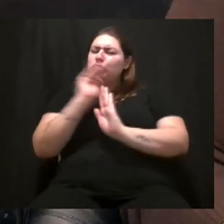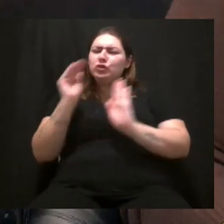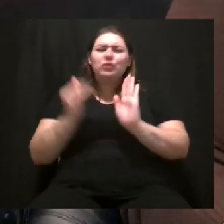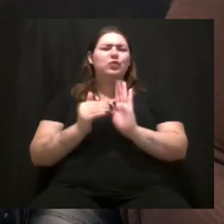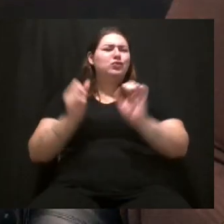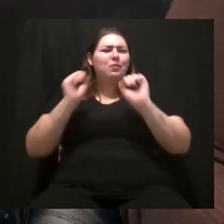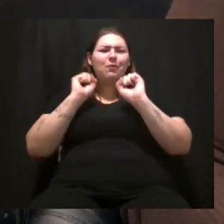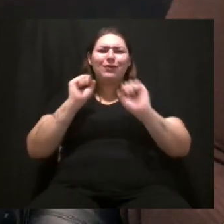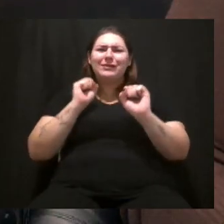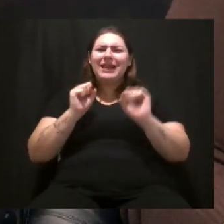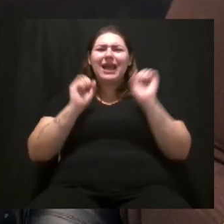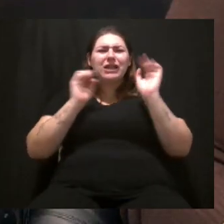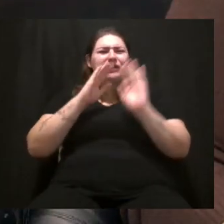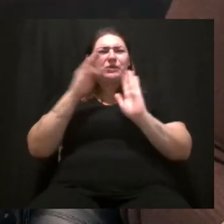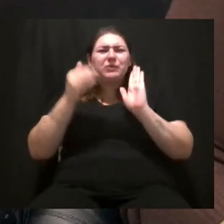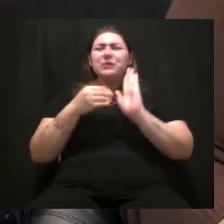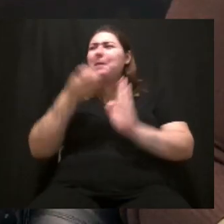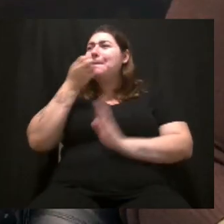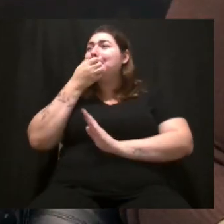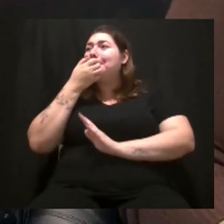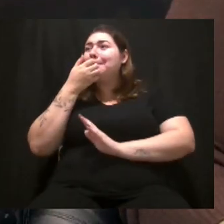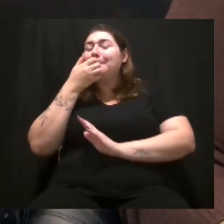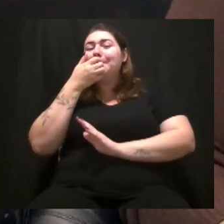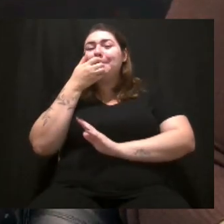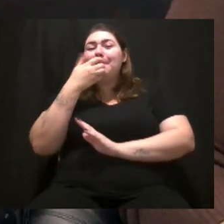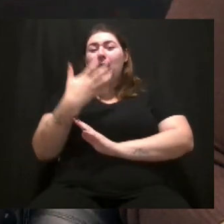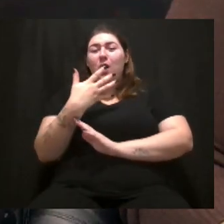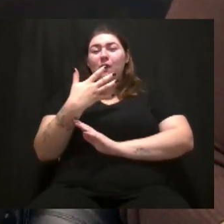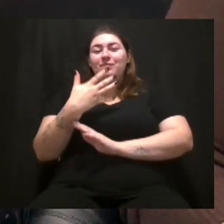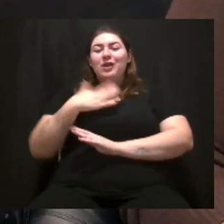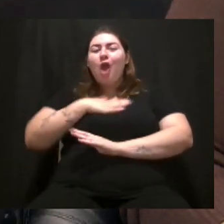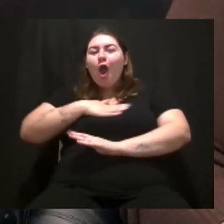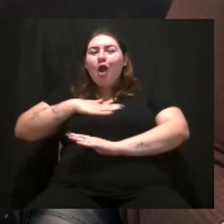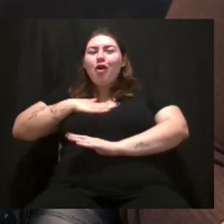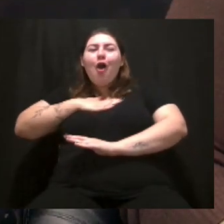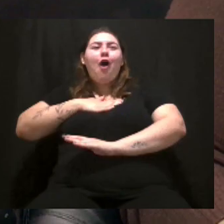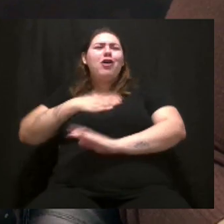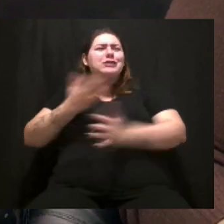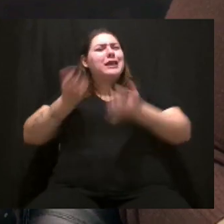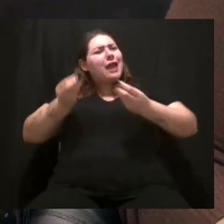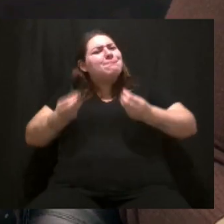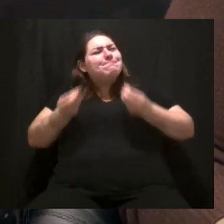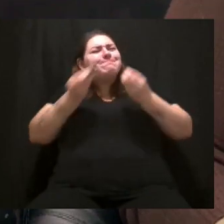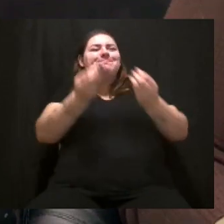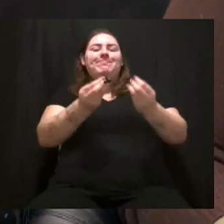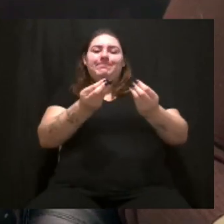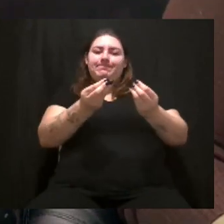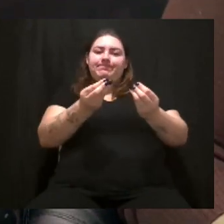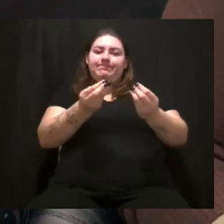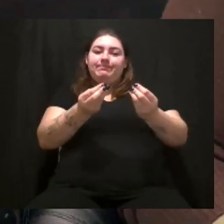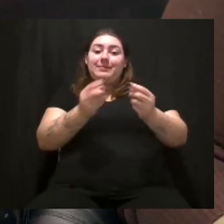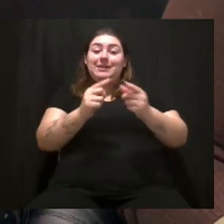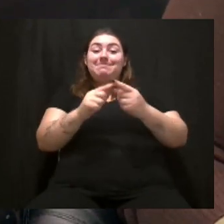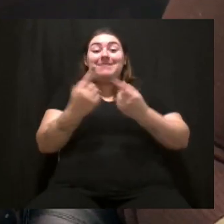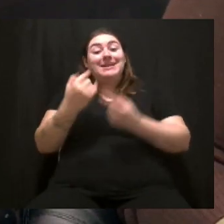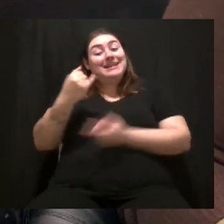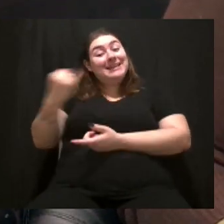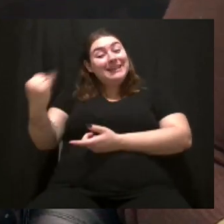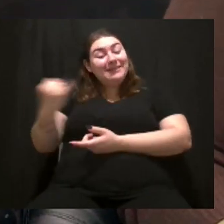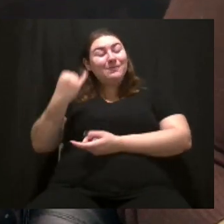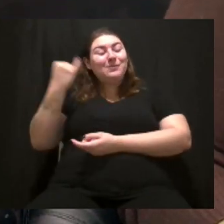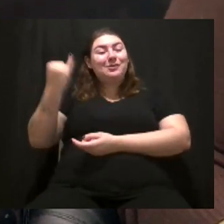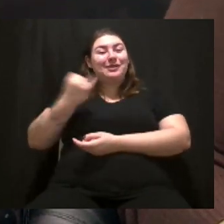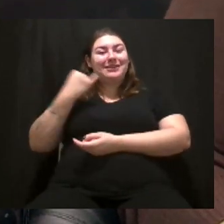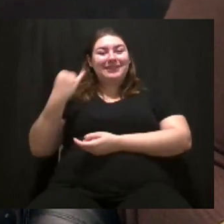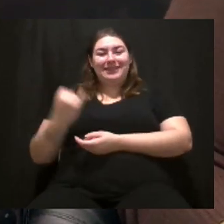bom e era assim relevante para mim, eu quero dar para o meu filho. Mas é muito importante, de fato, que a